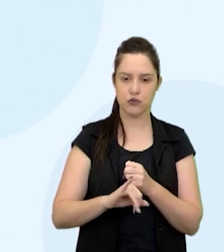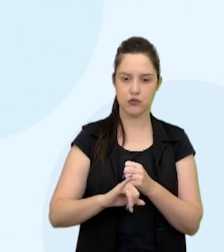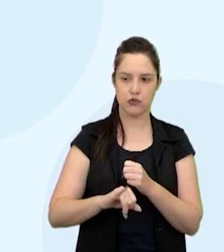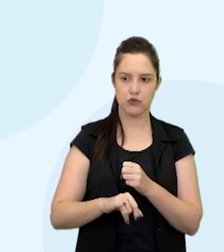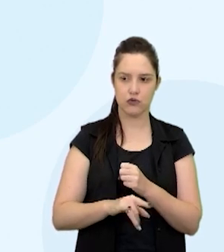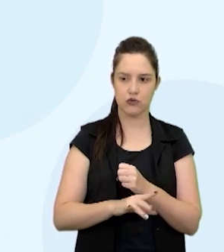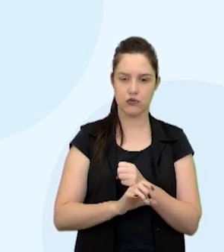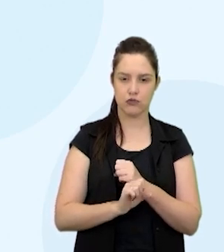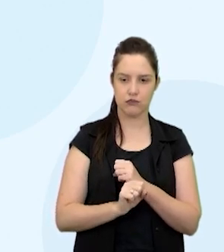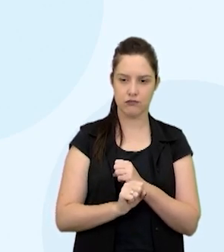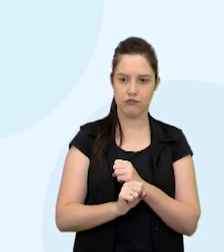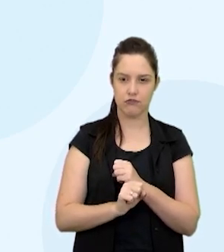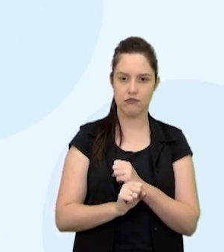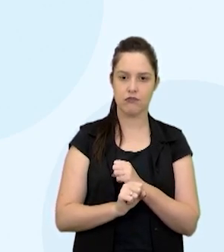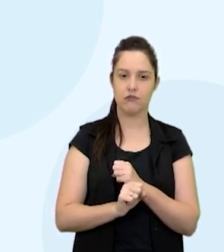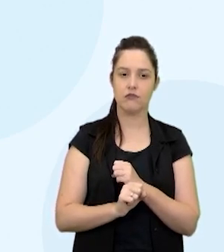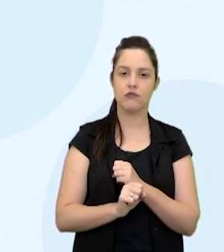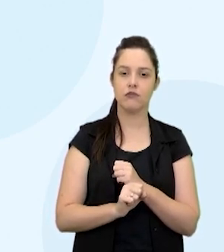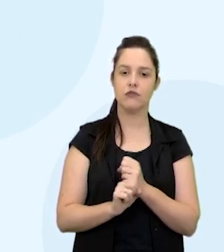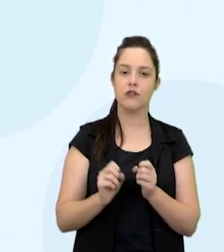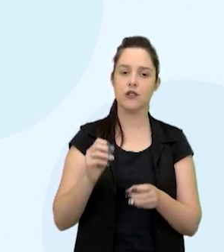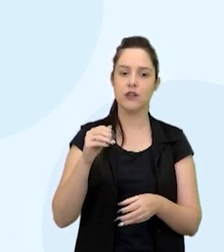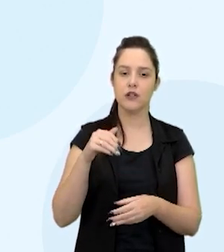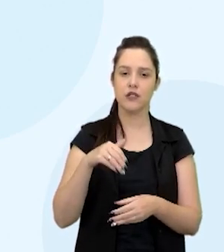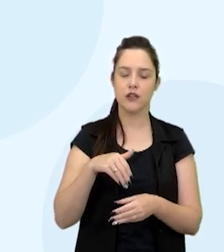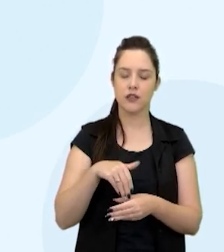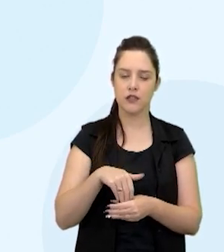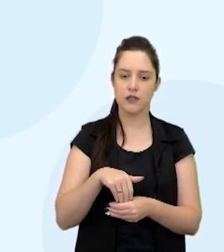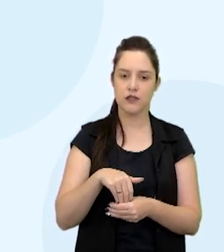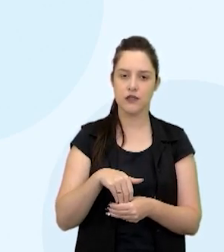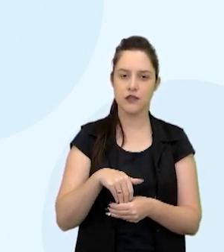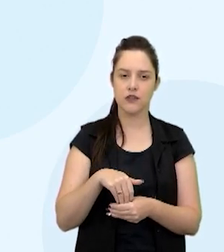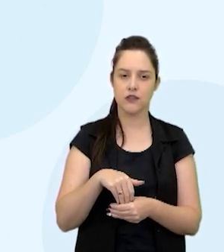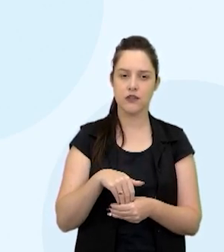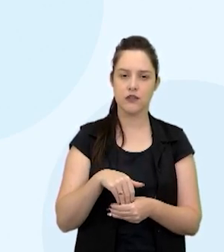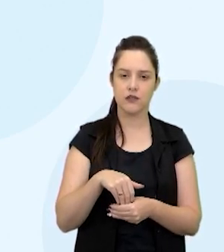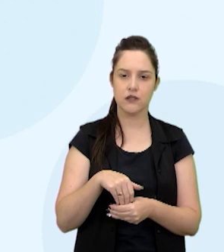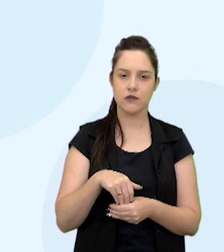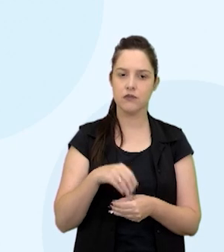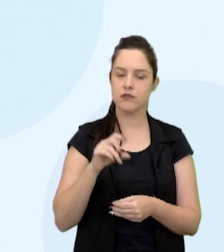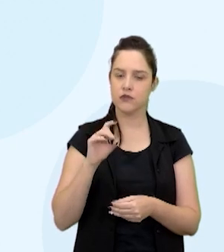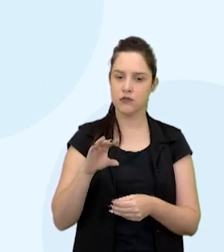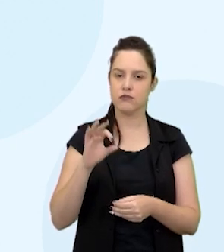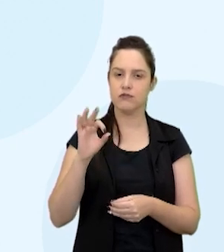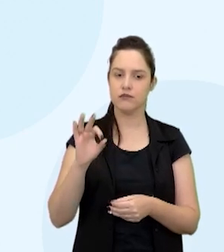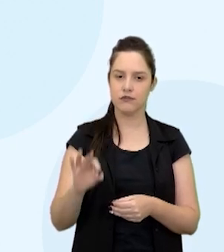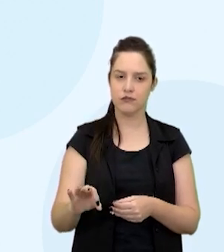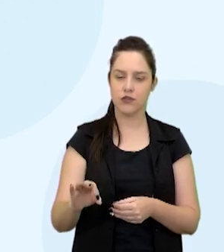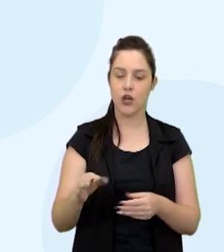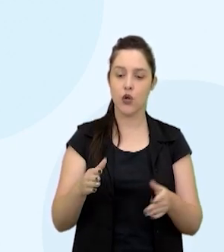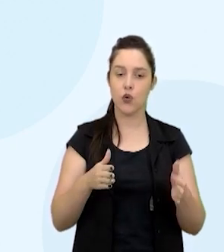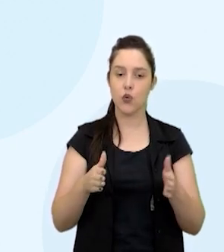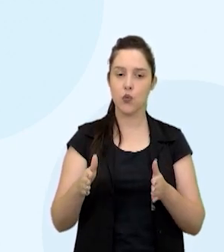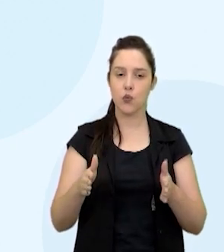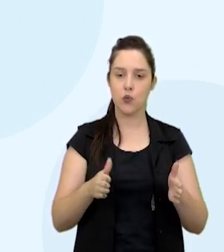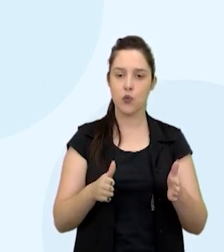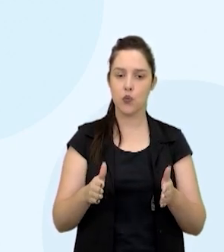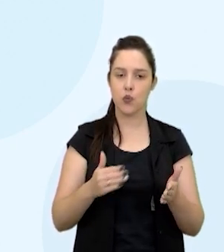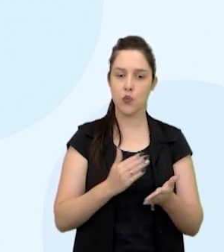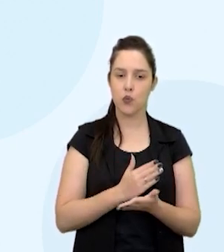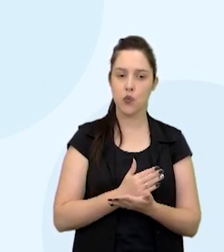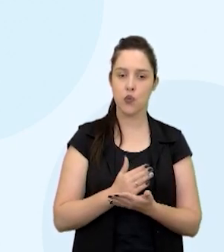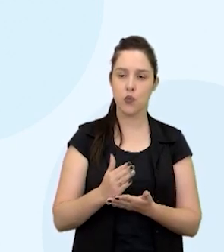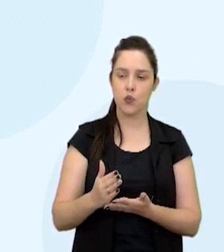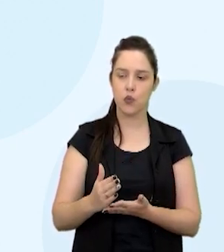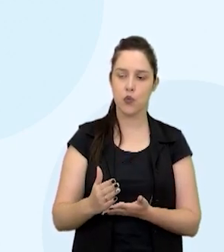girassóis, né? Certo. Estão dentro de um vaso, estão sobre a mesa, dentro de um espaço. Então a gente começa